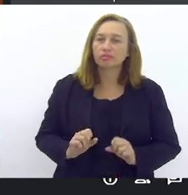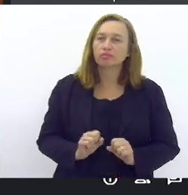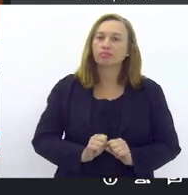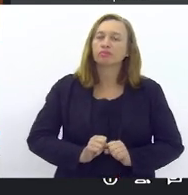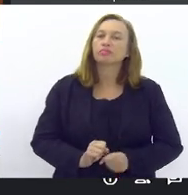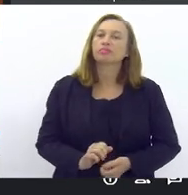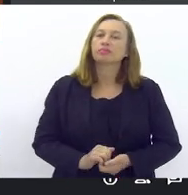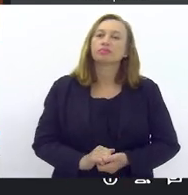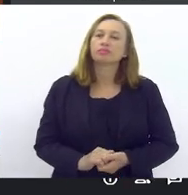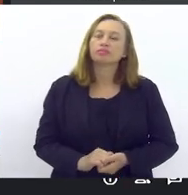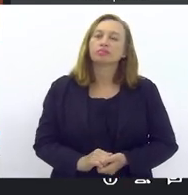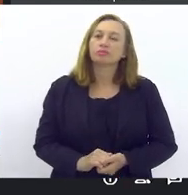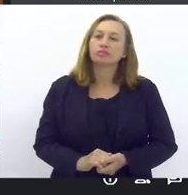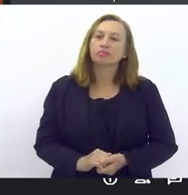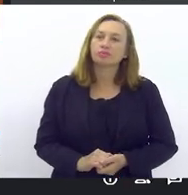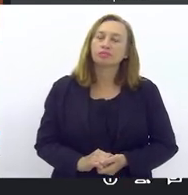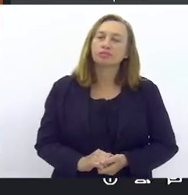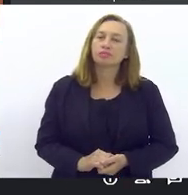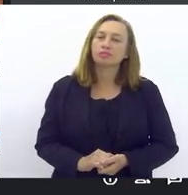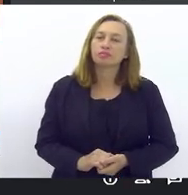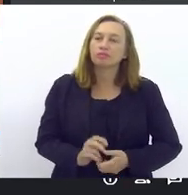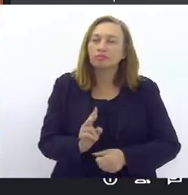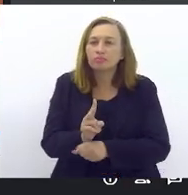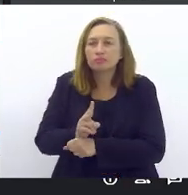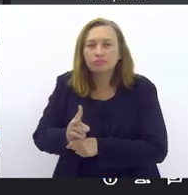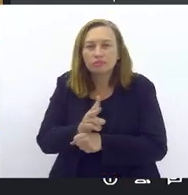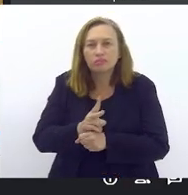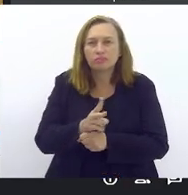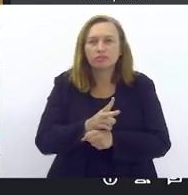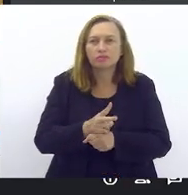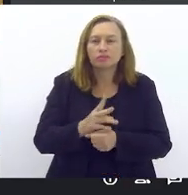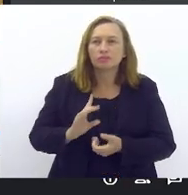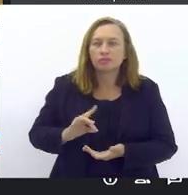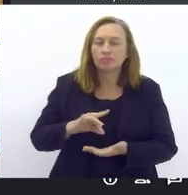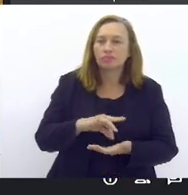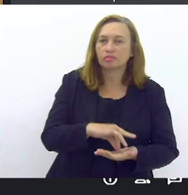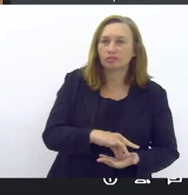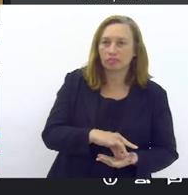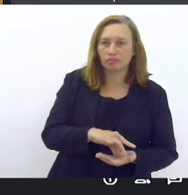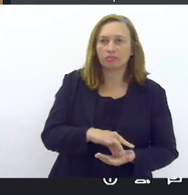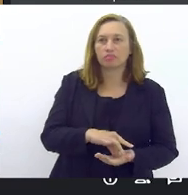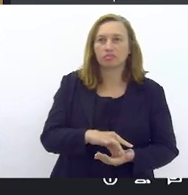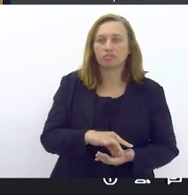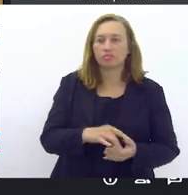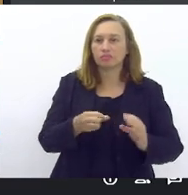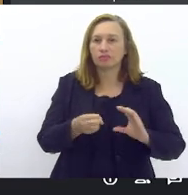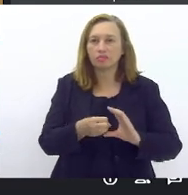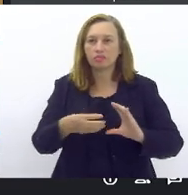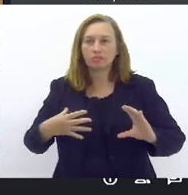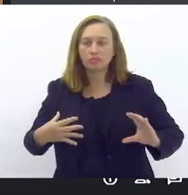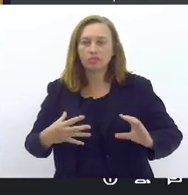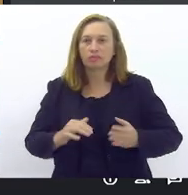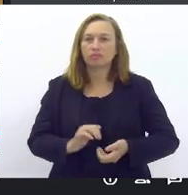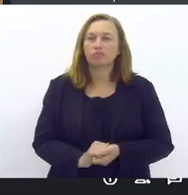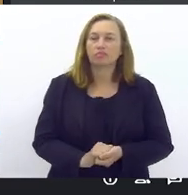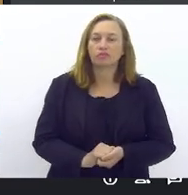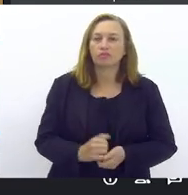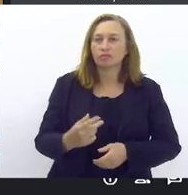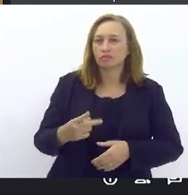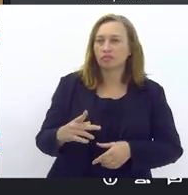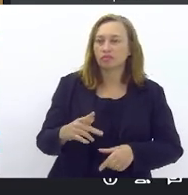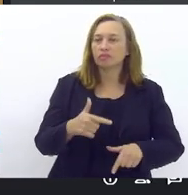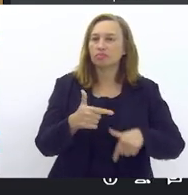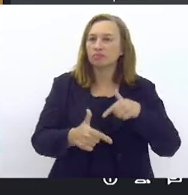para procurar a sua real definição daquilo que se faz dentro